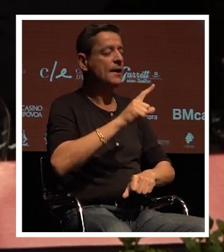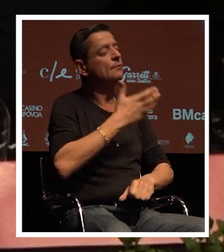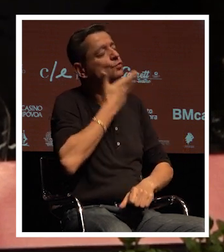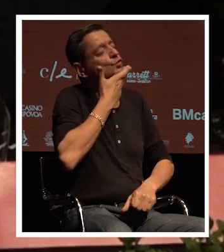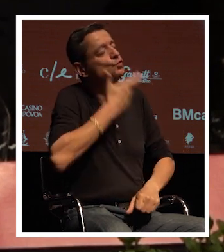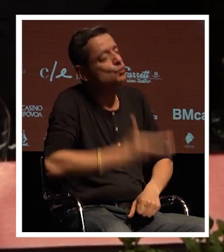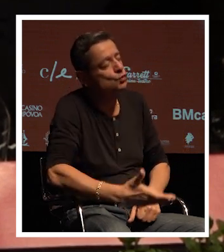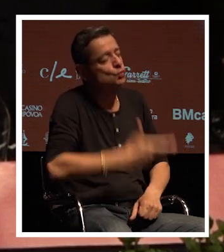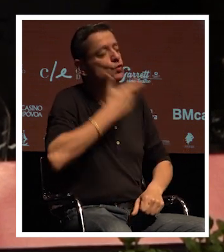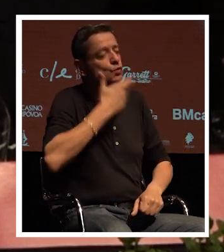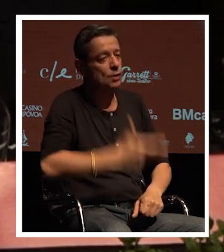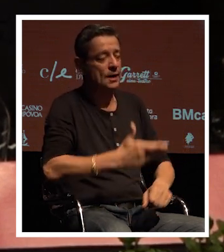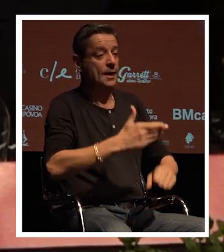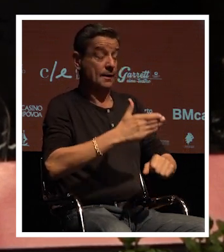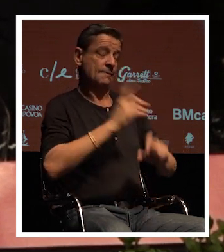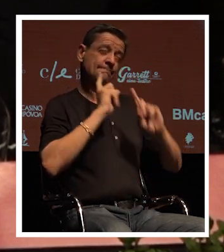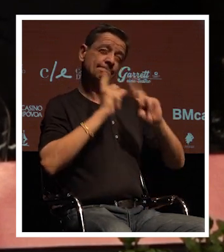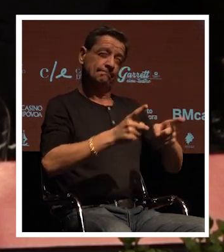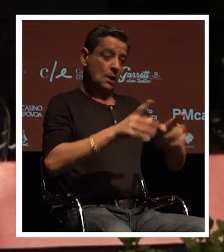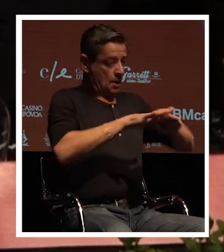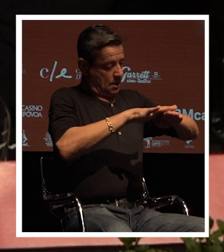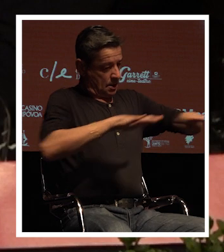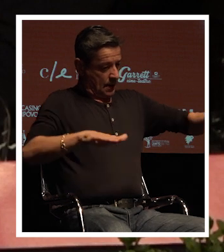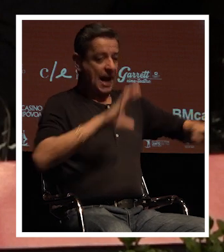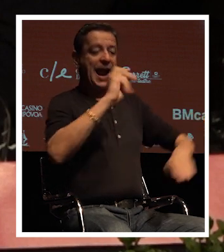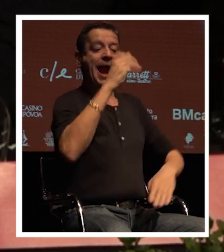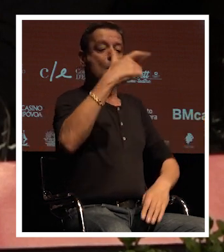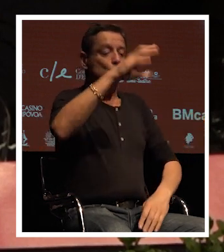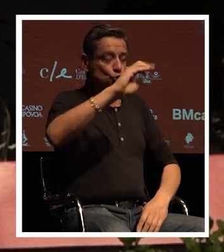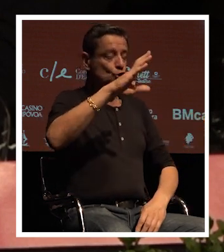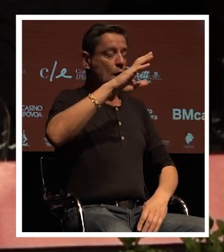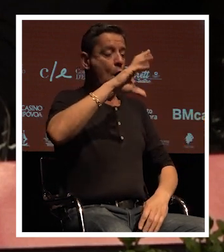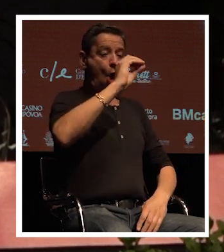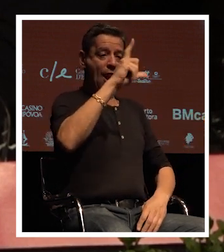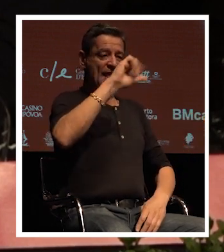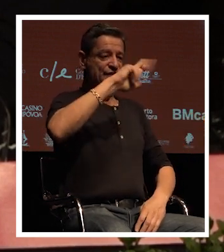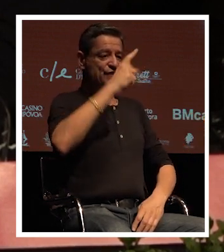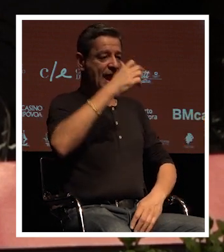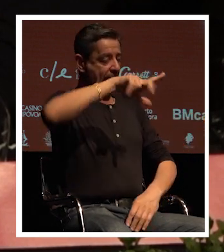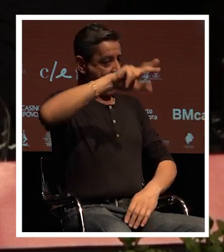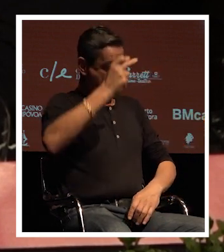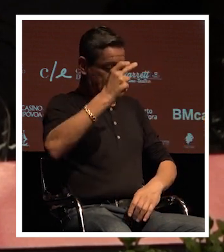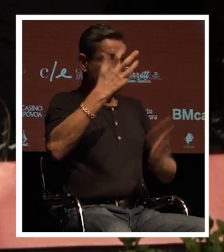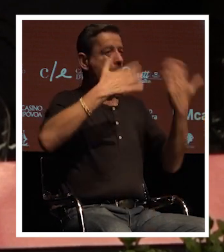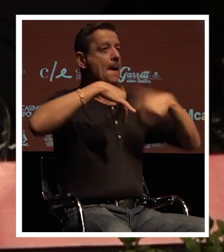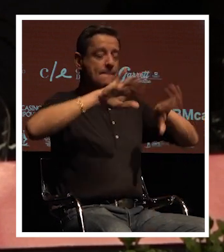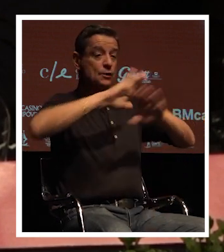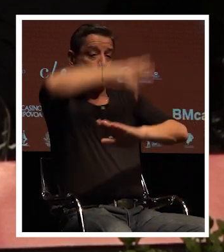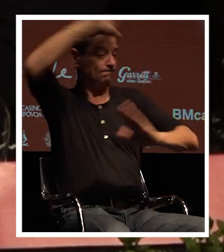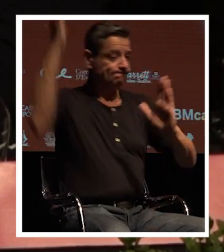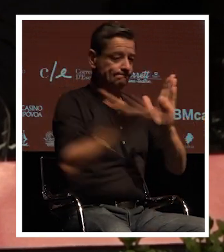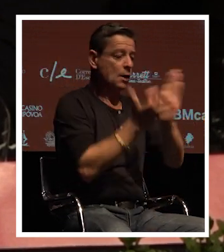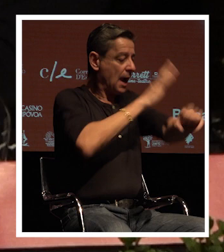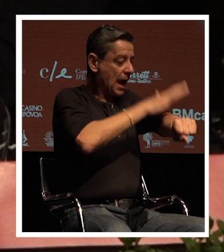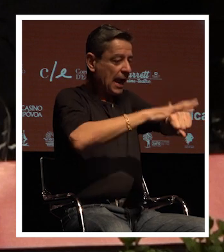amadurecer o verso que dá moto a esta mesa vem do poema de Carlos Oliveira e diz não há Machado que corte a